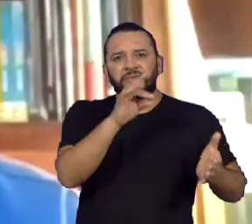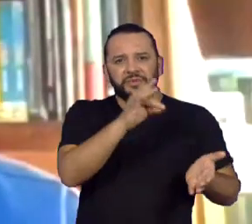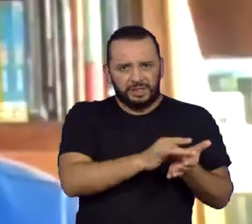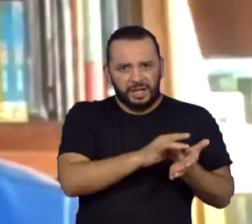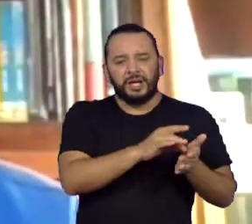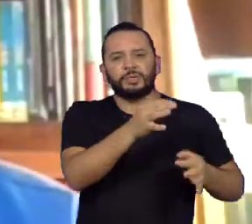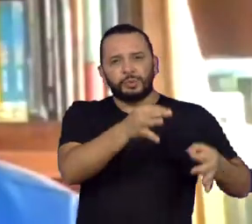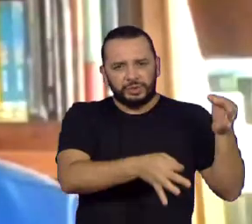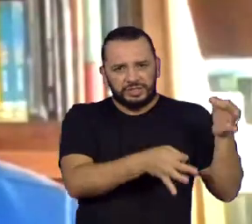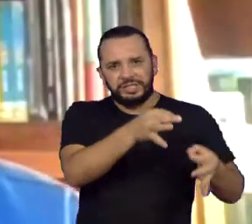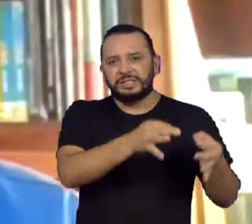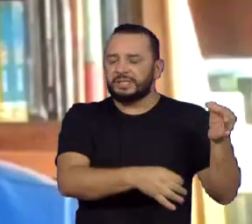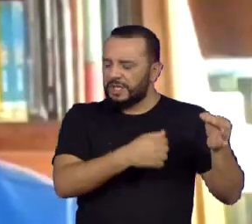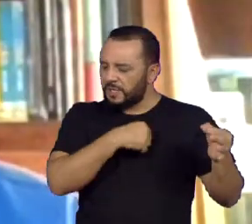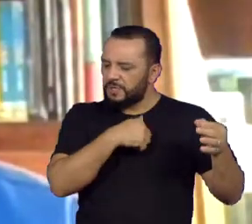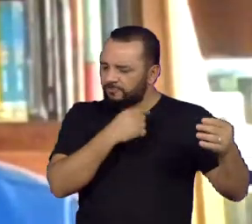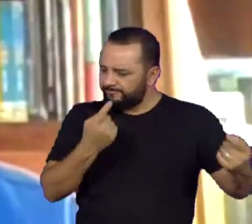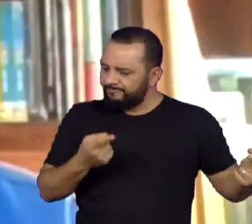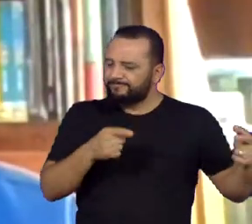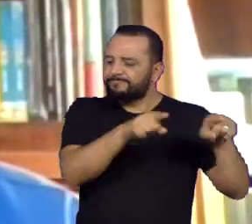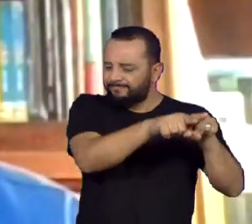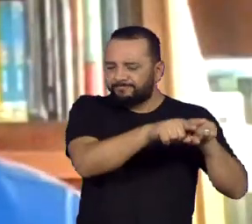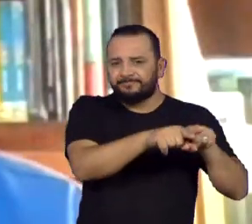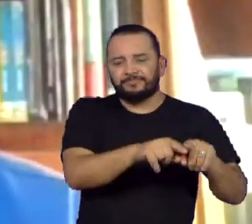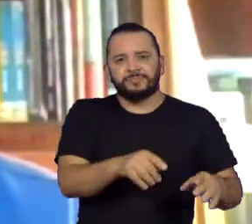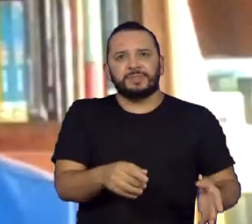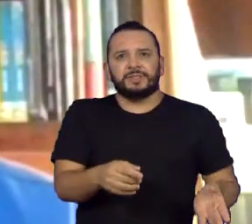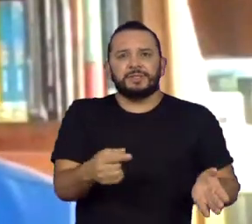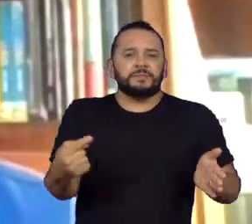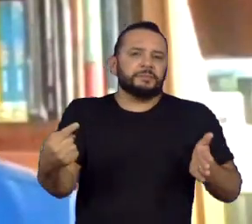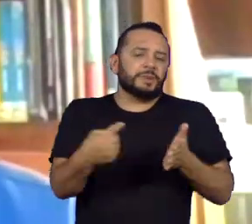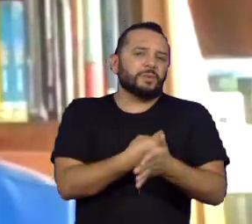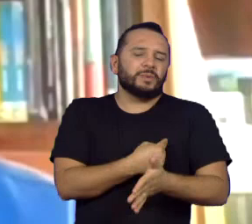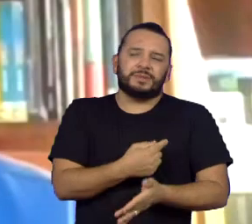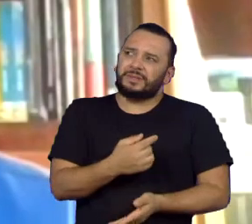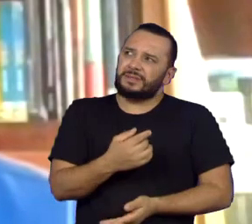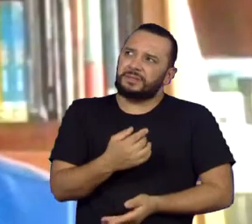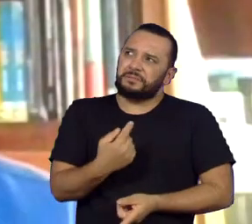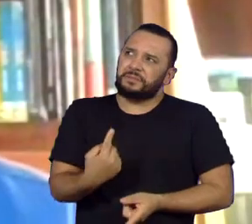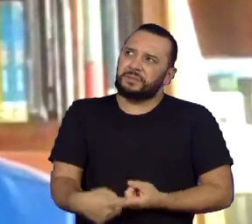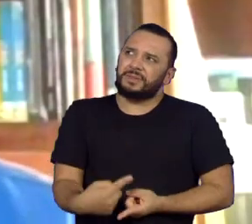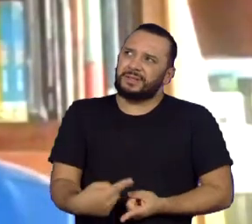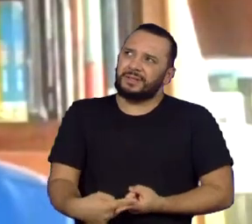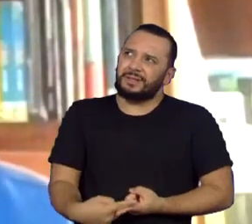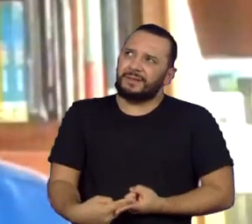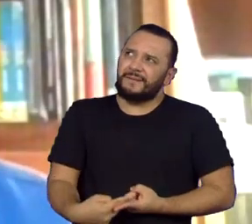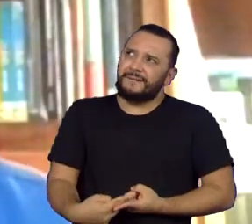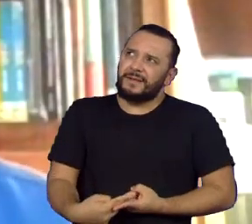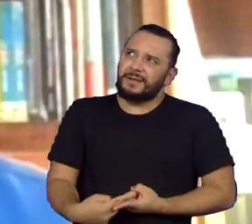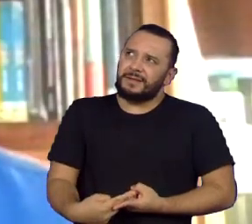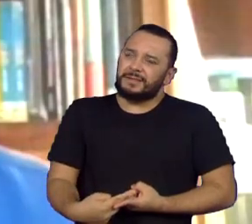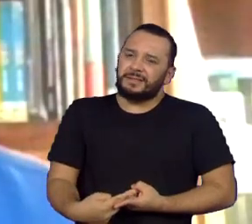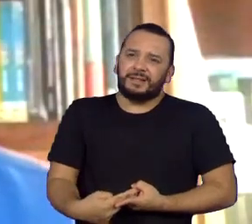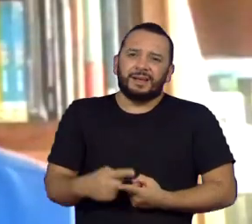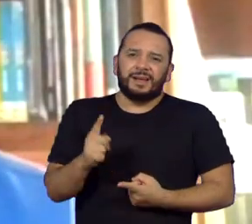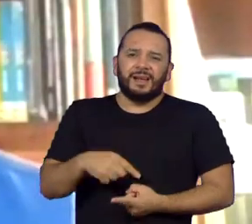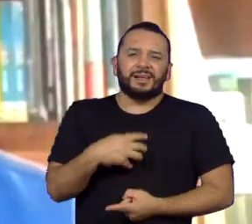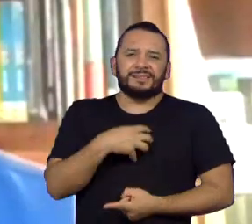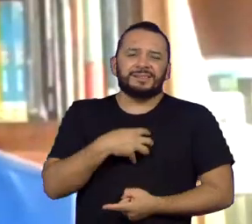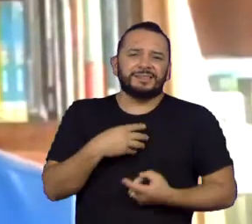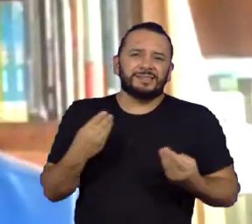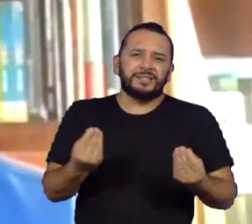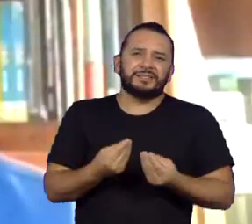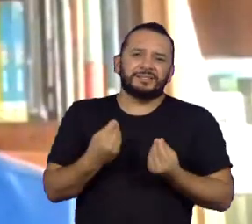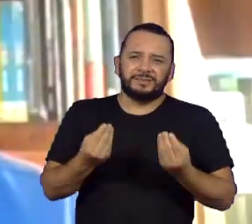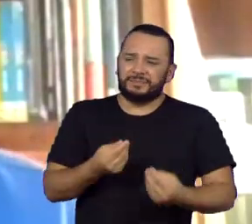com a justiça. E não me perguntem por quê, mas era um